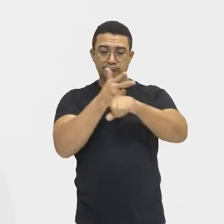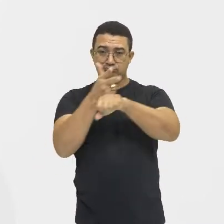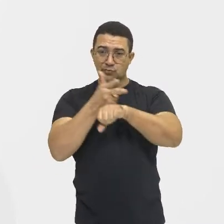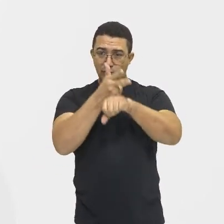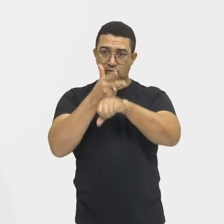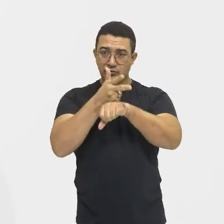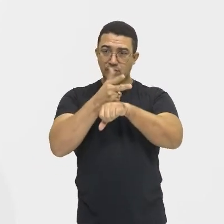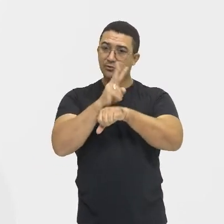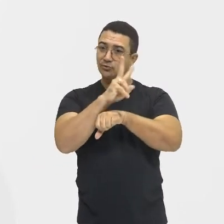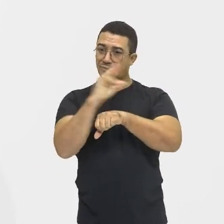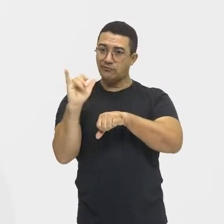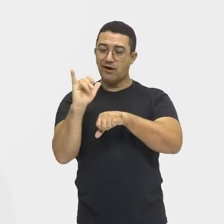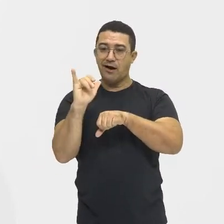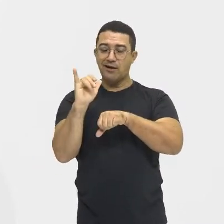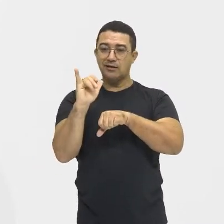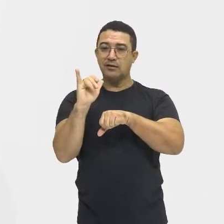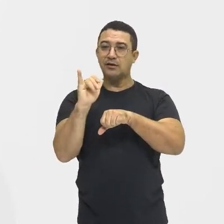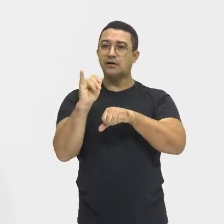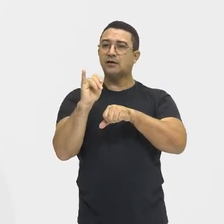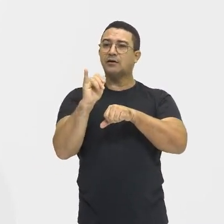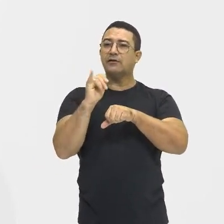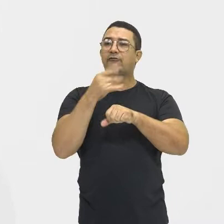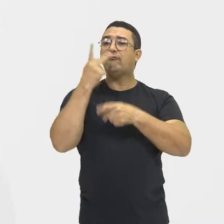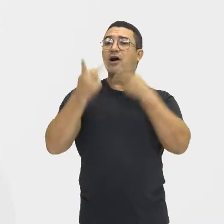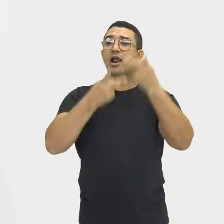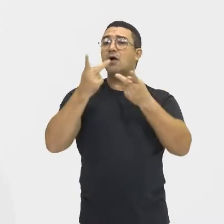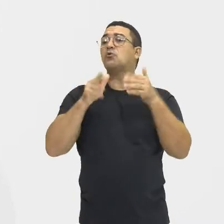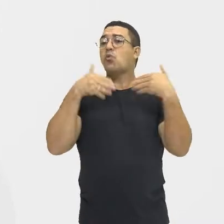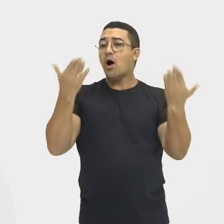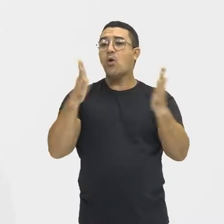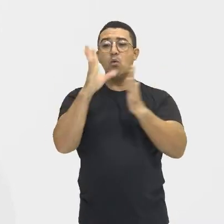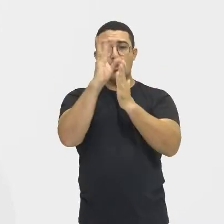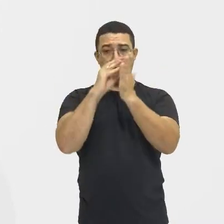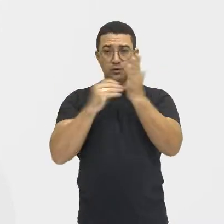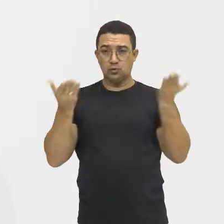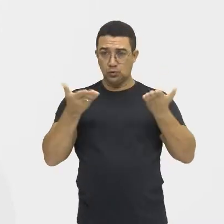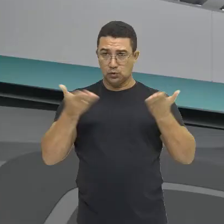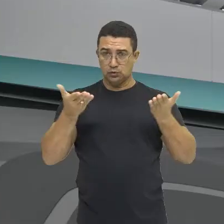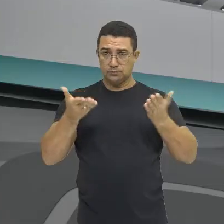que vai dar uma deixa falando qual é o nosso conteúdo de hoje. Vamos ver?